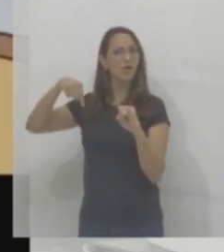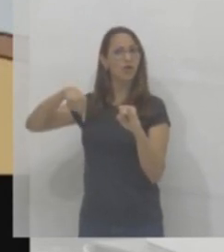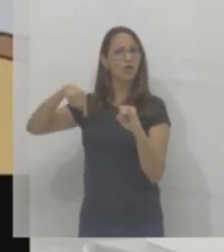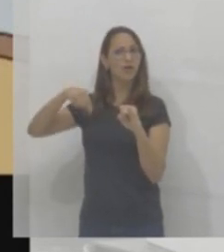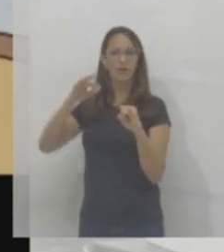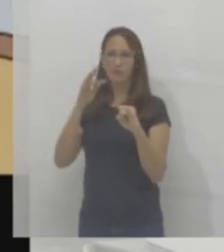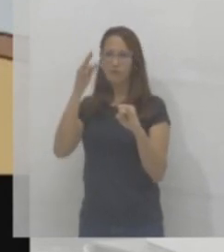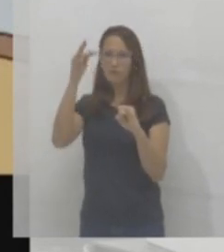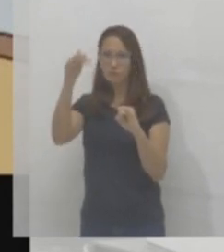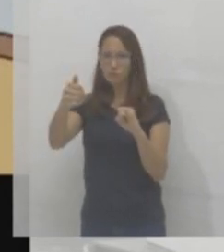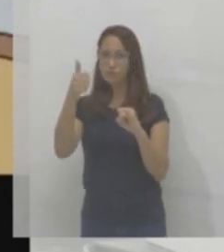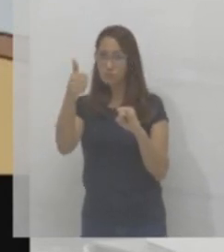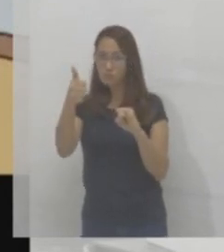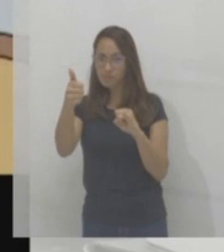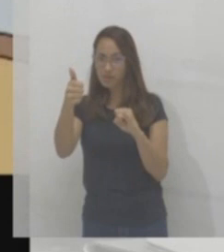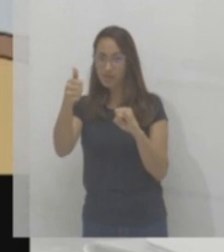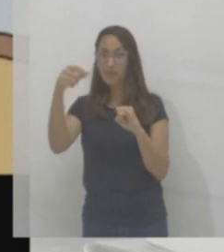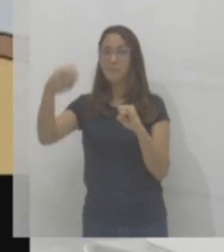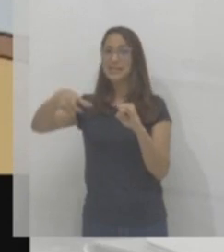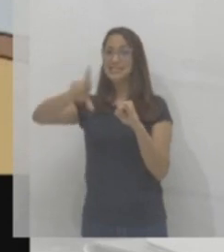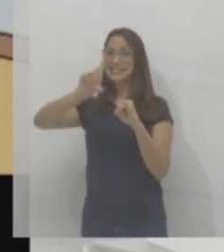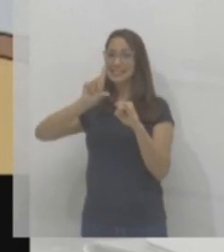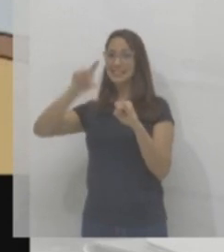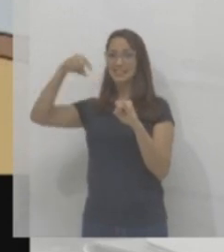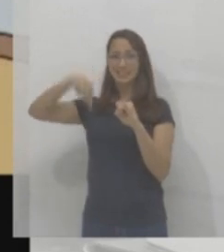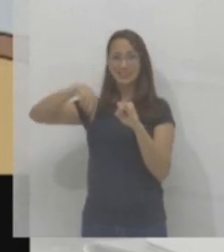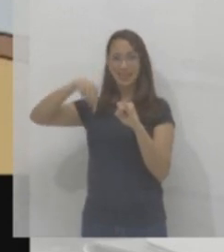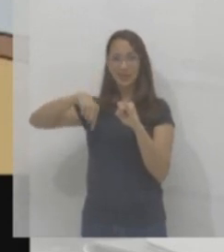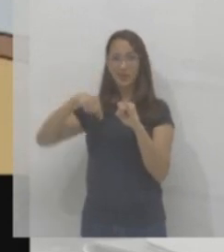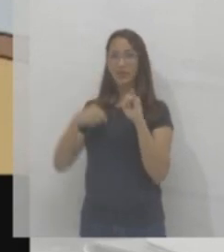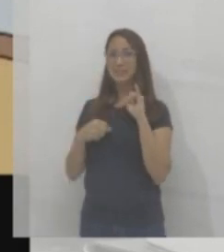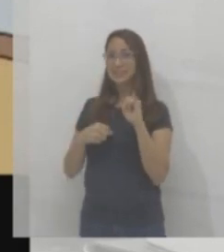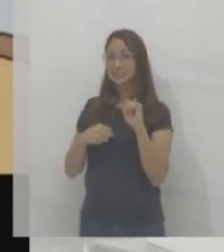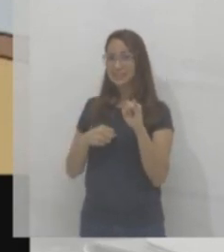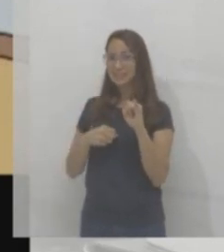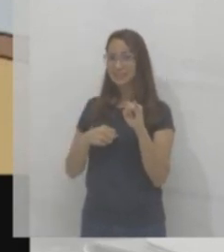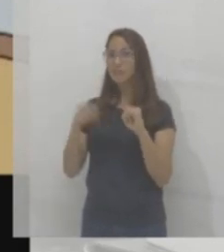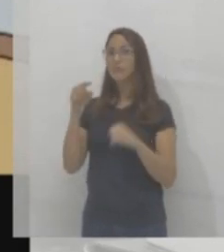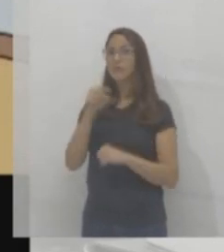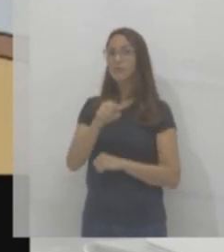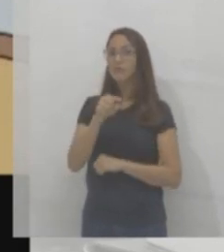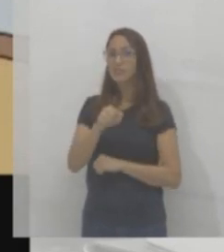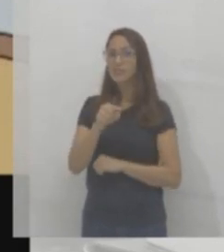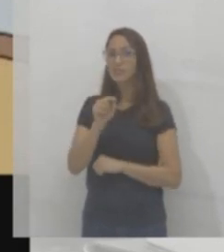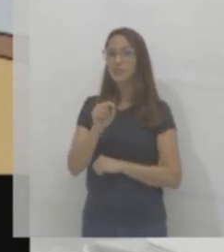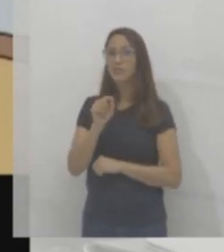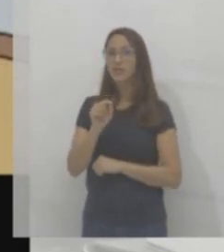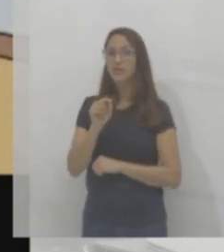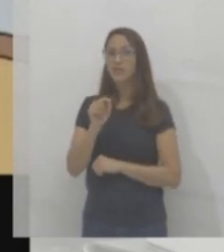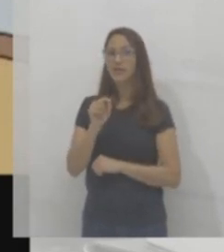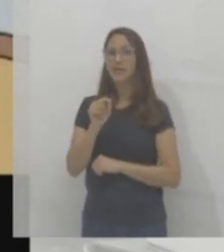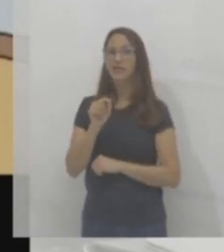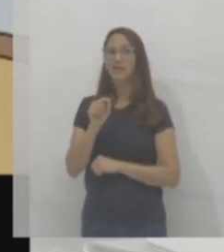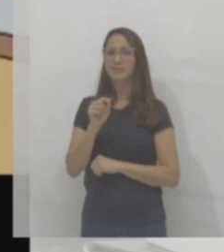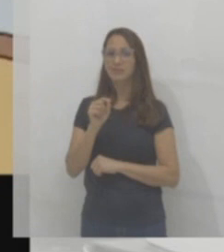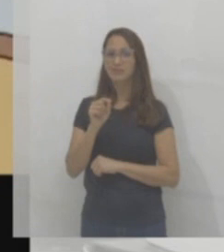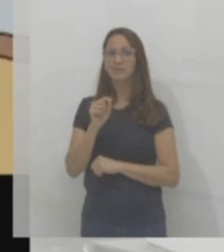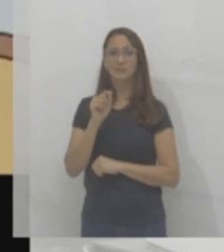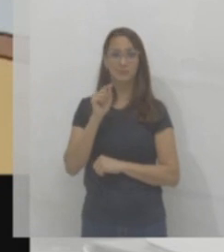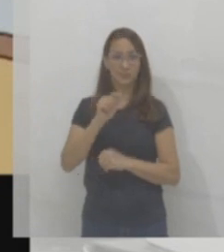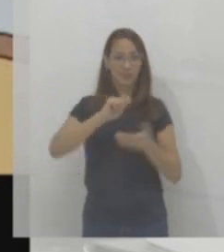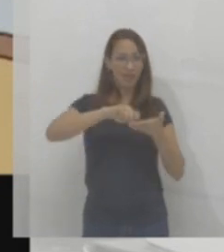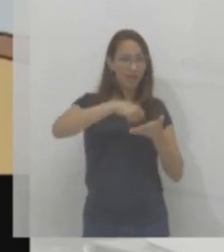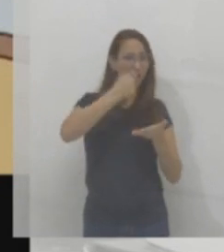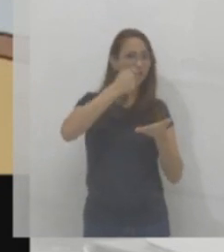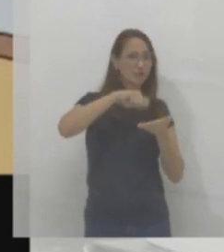ter um resultado, um corpo saudável, né, no futuro. A condição é if you eat healthy food. Se você